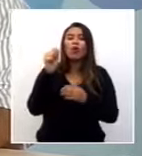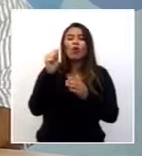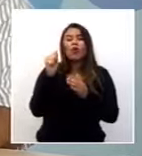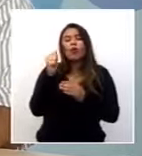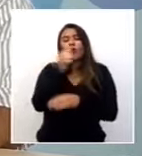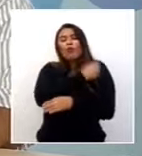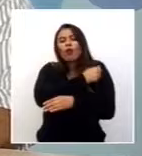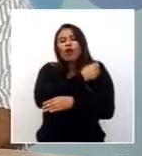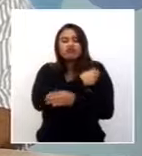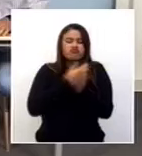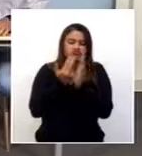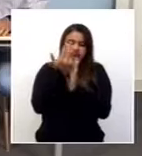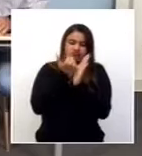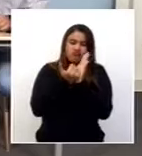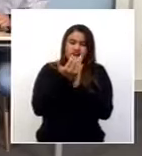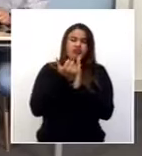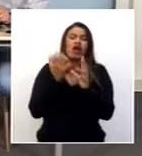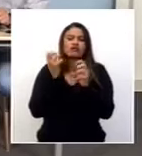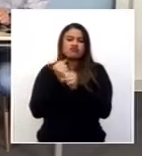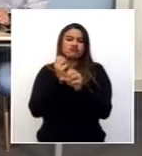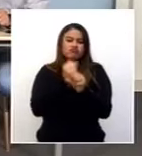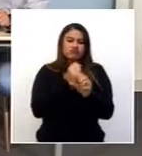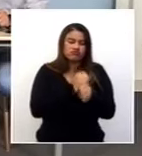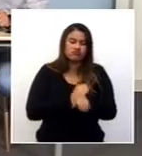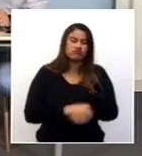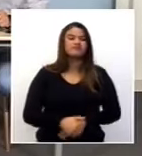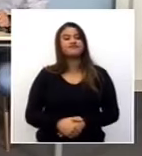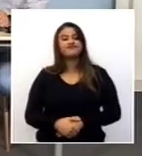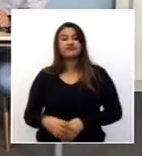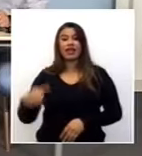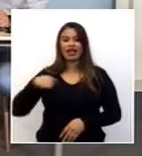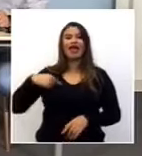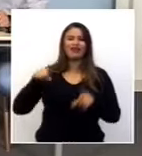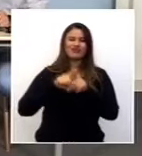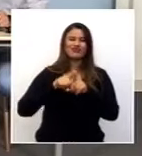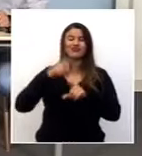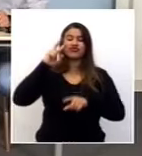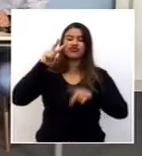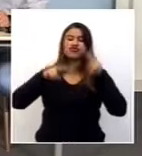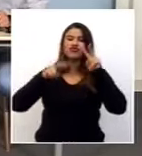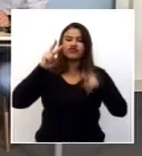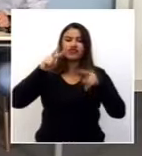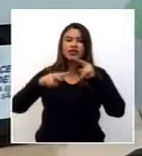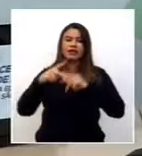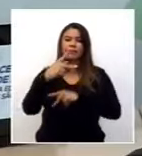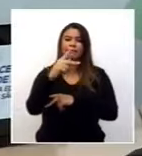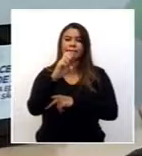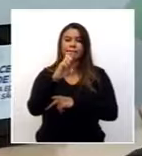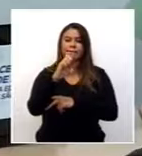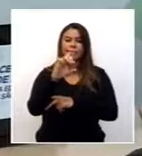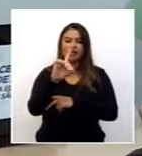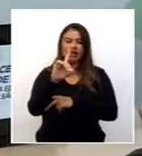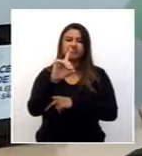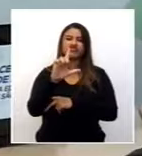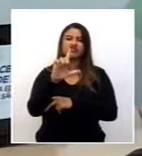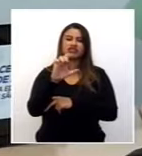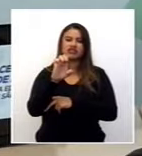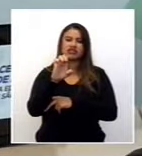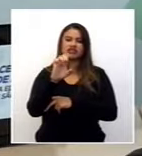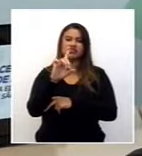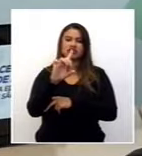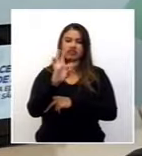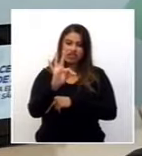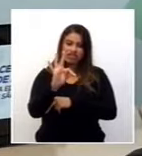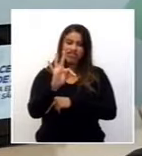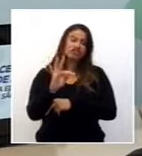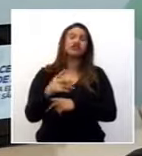muito legal. Eu vi bastante isso na internet, até mesmo do Padlet, né? Que o professor pode pedir para o aluno tirar foto, ele coloca